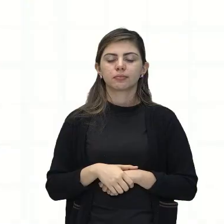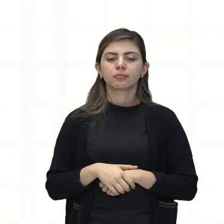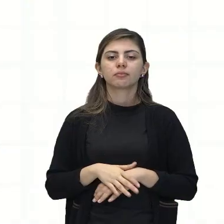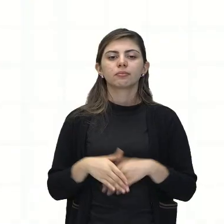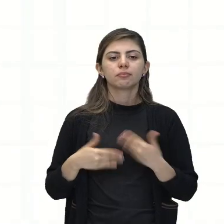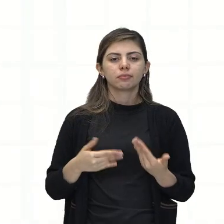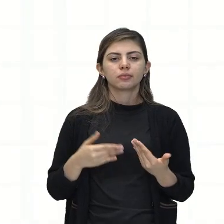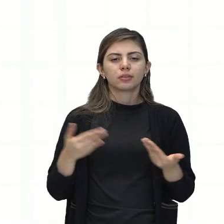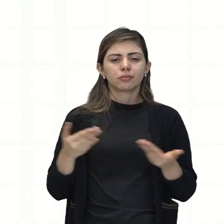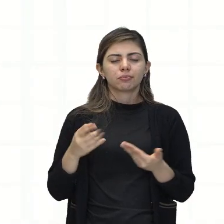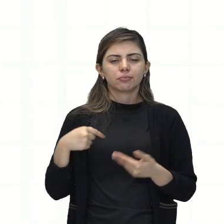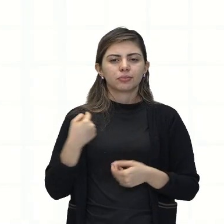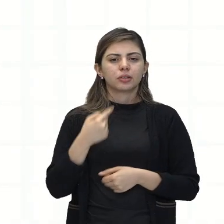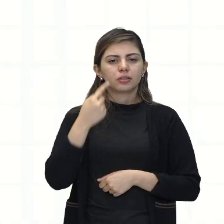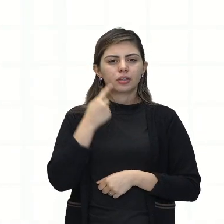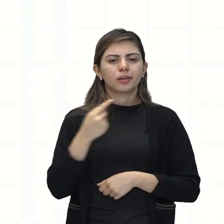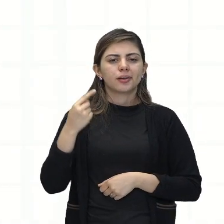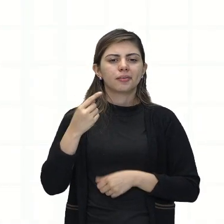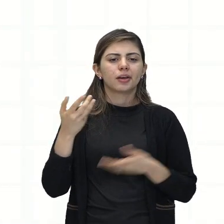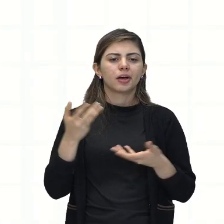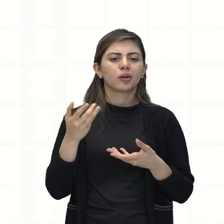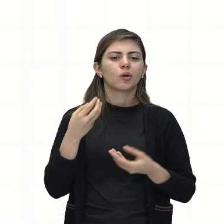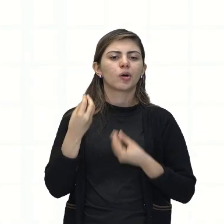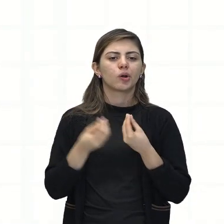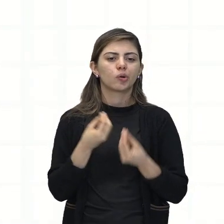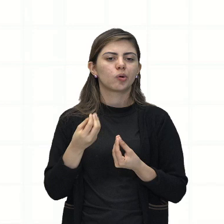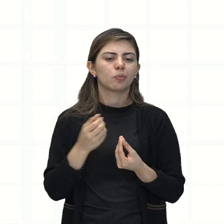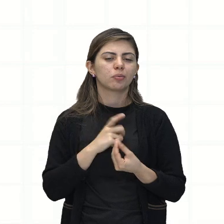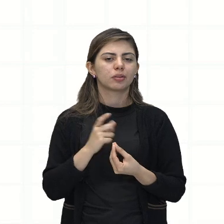sobre essa